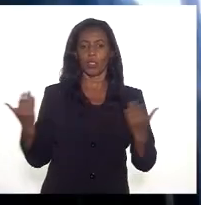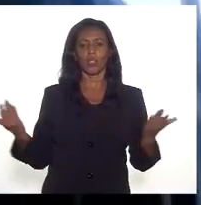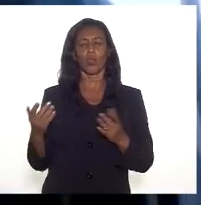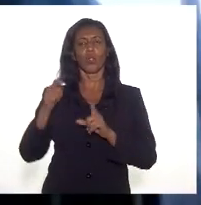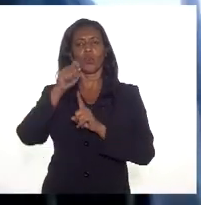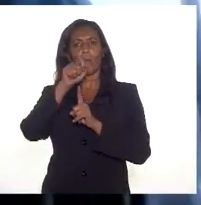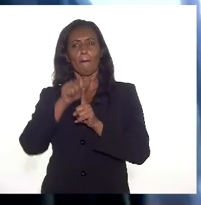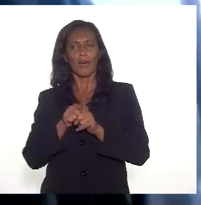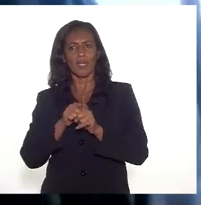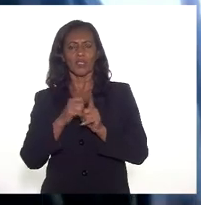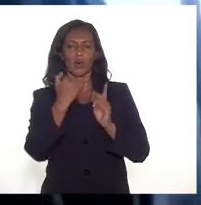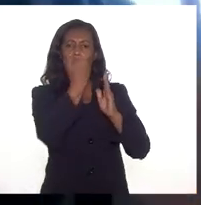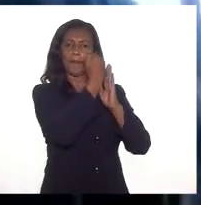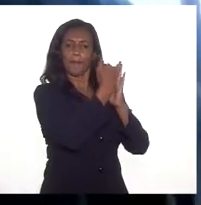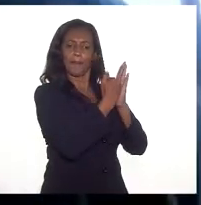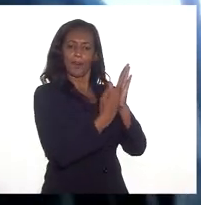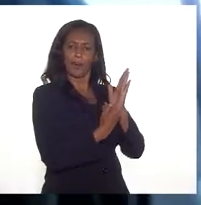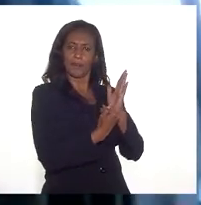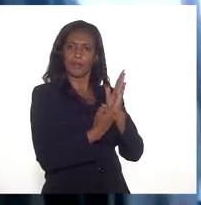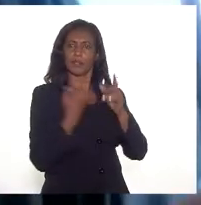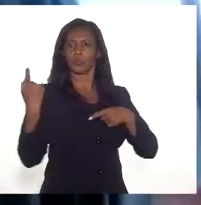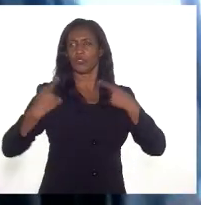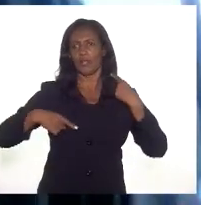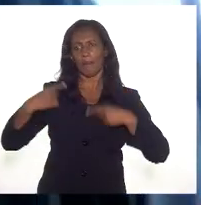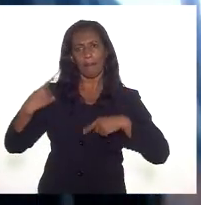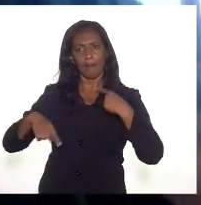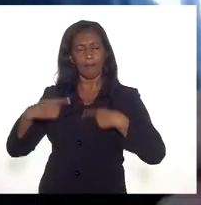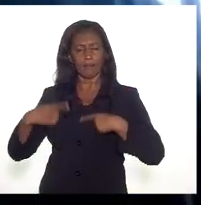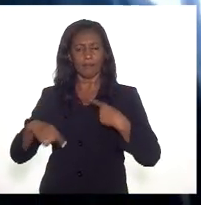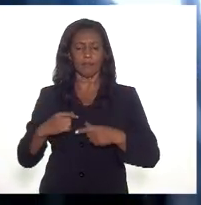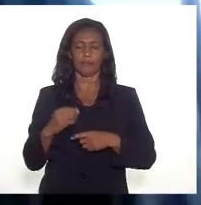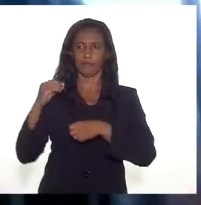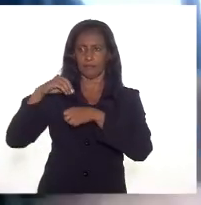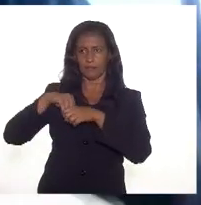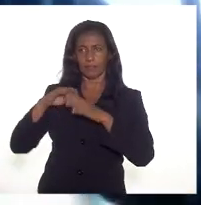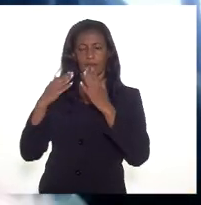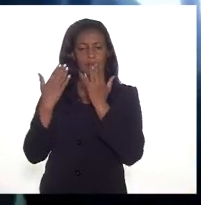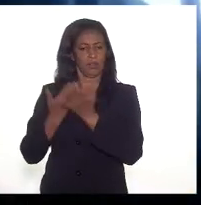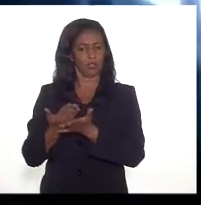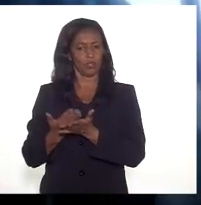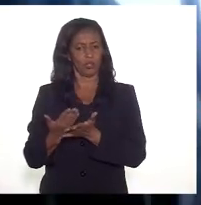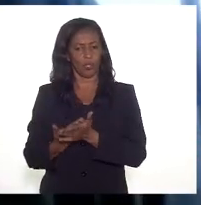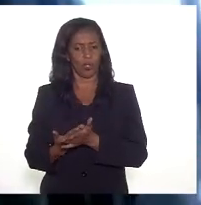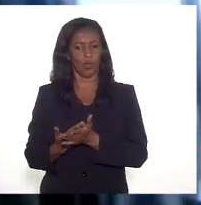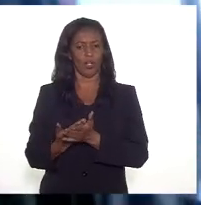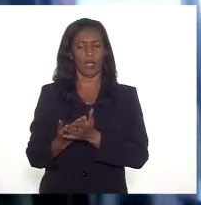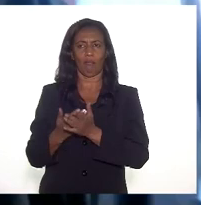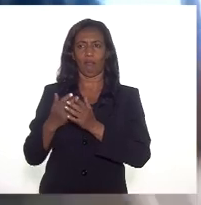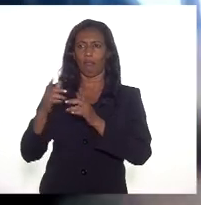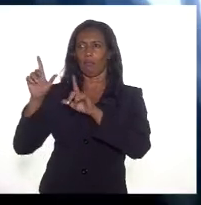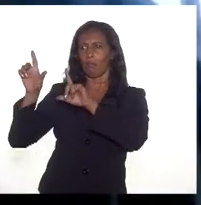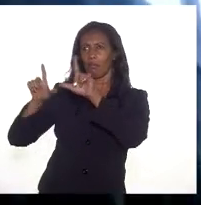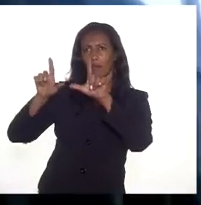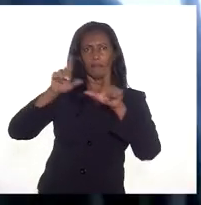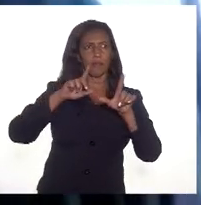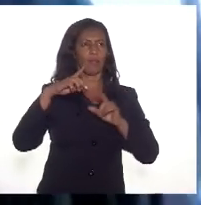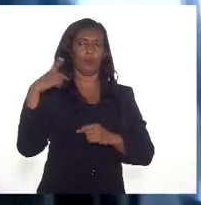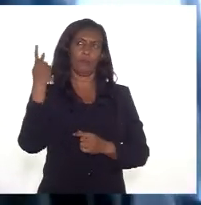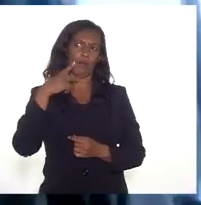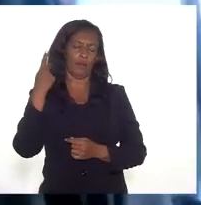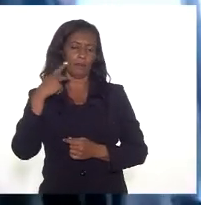programação de debates, né, nas escolas, na mídia, no